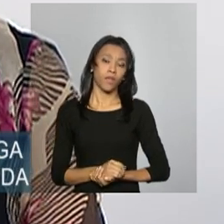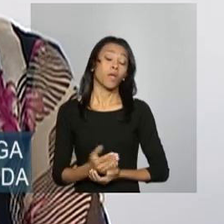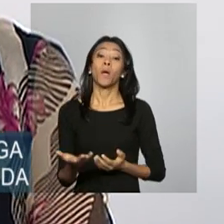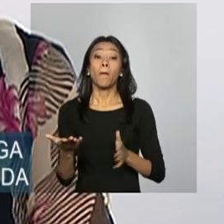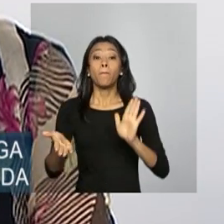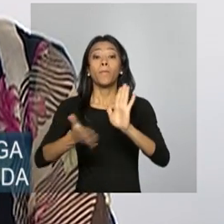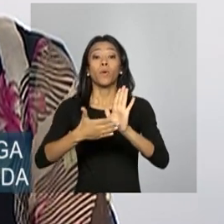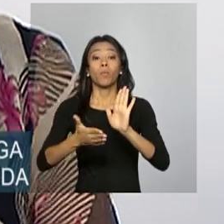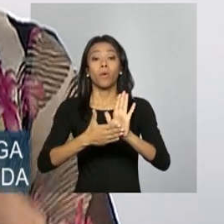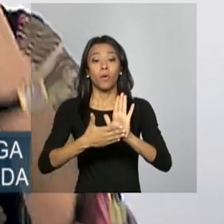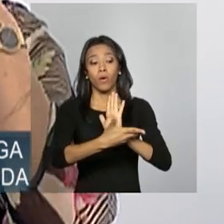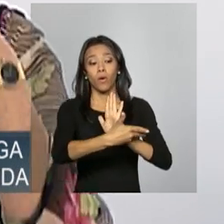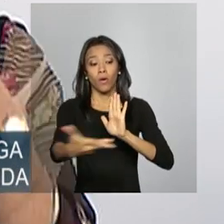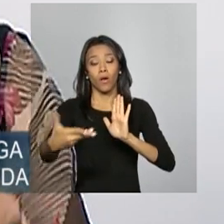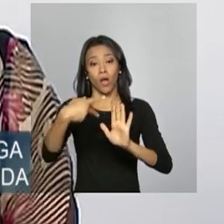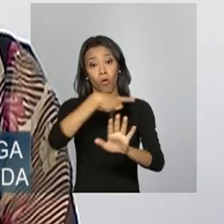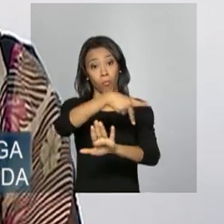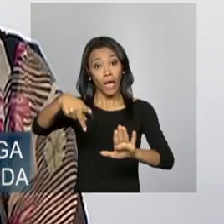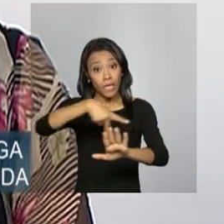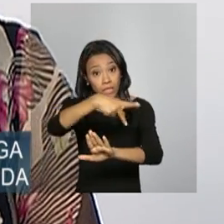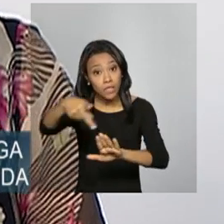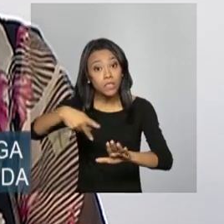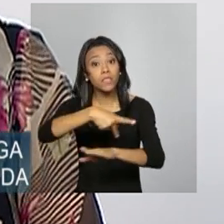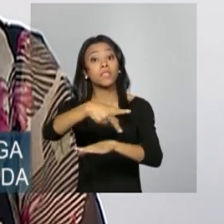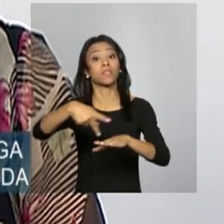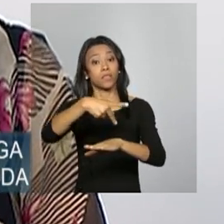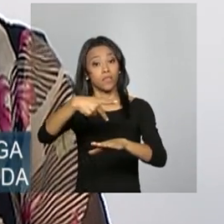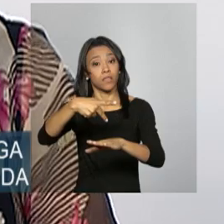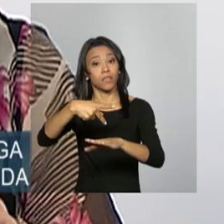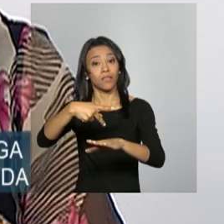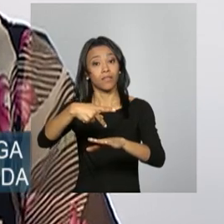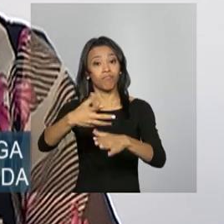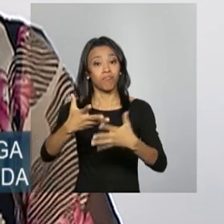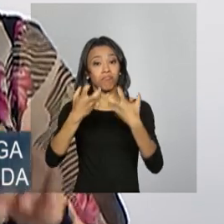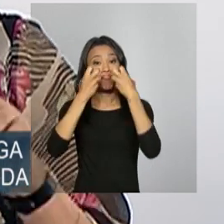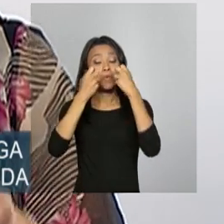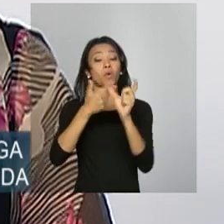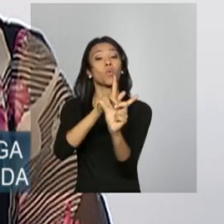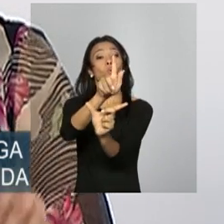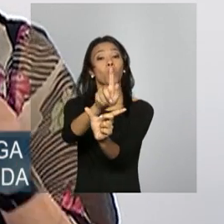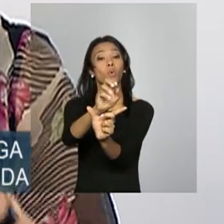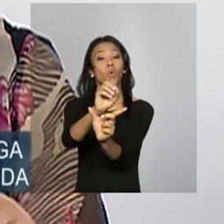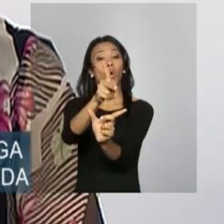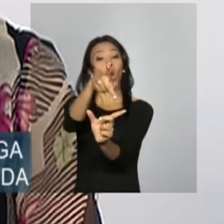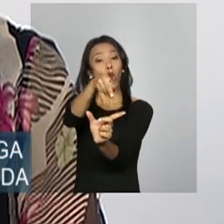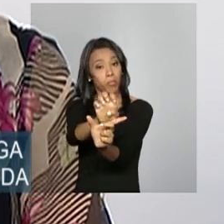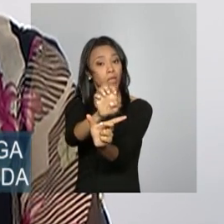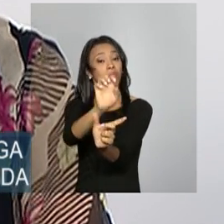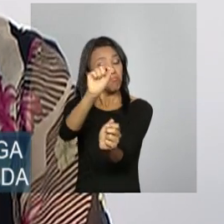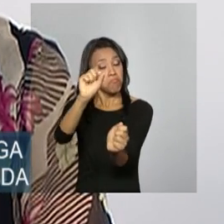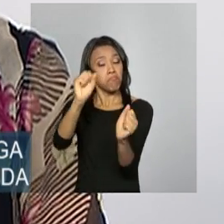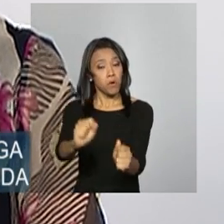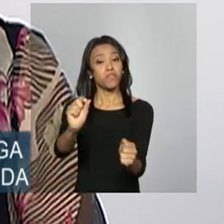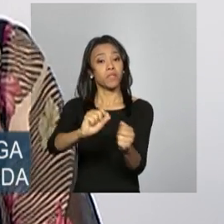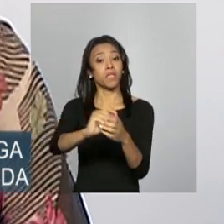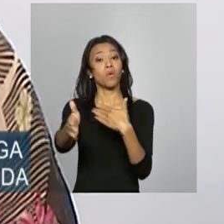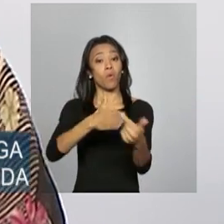propor ao país, com a cara lavada, um golpe, pode praticar qualquer outro